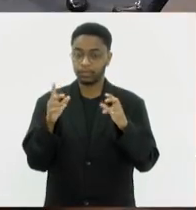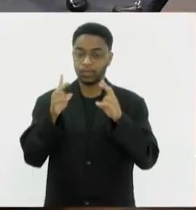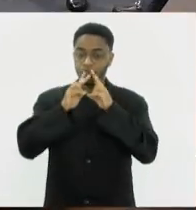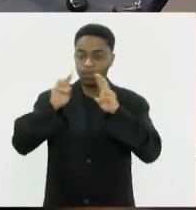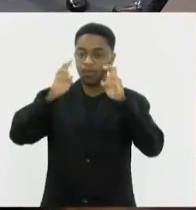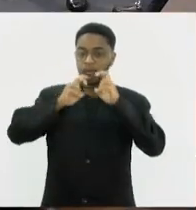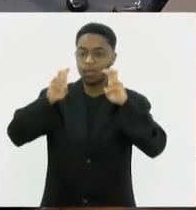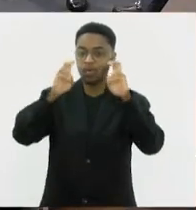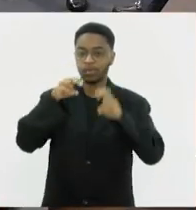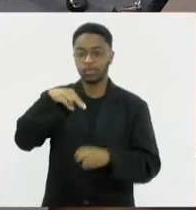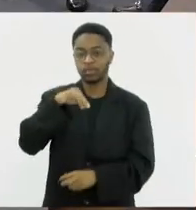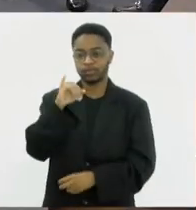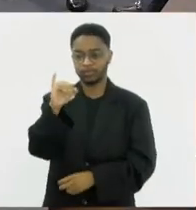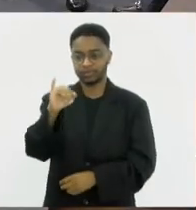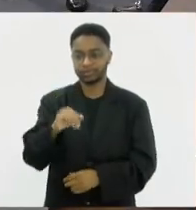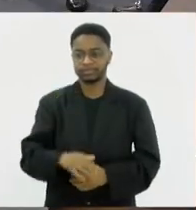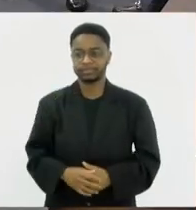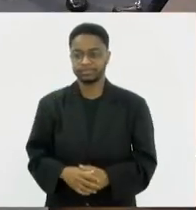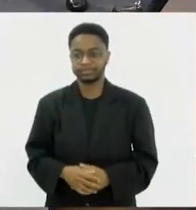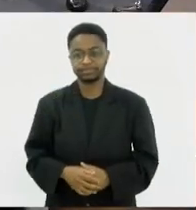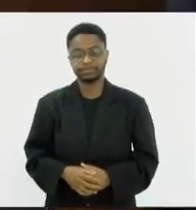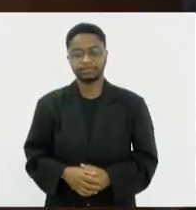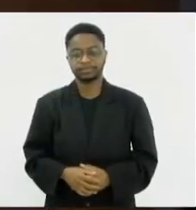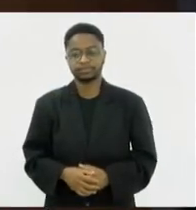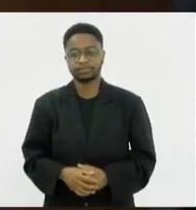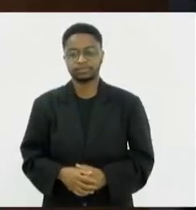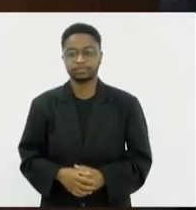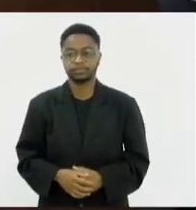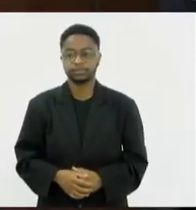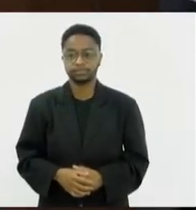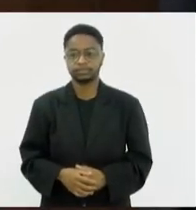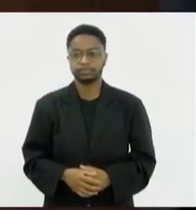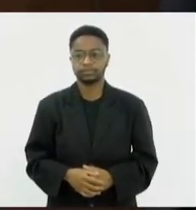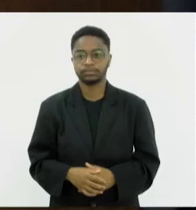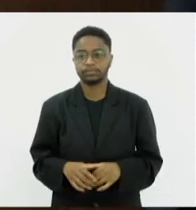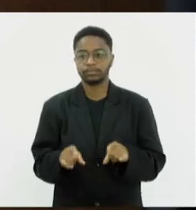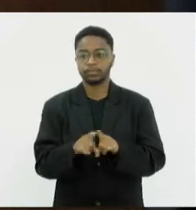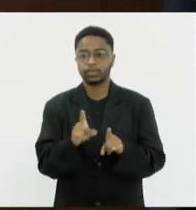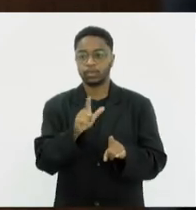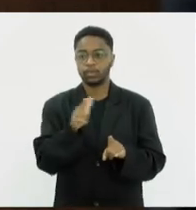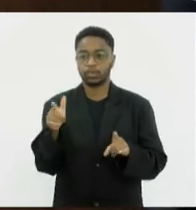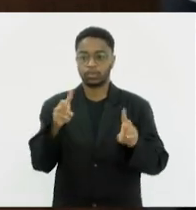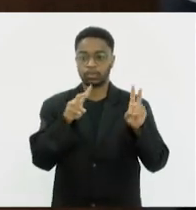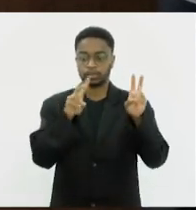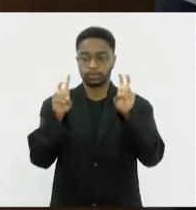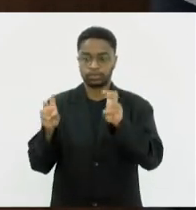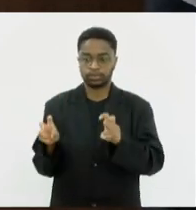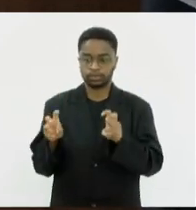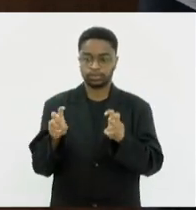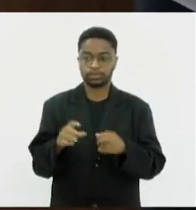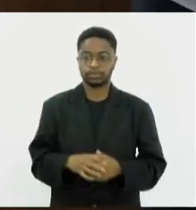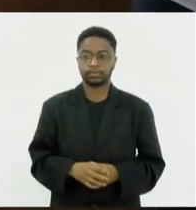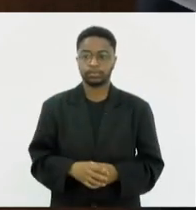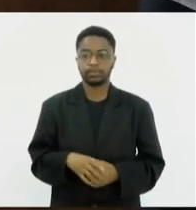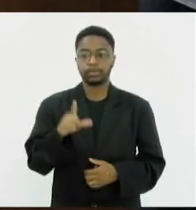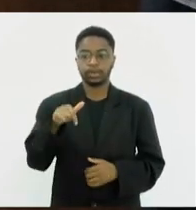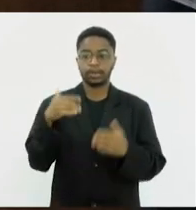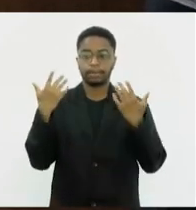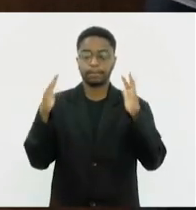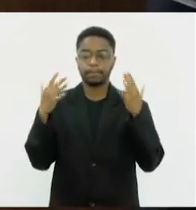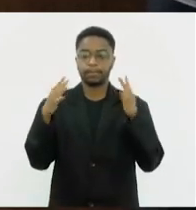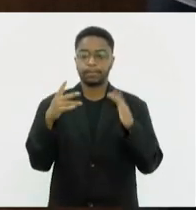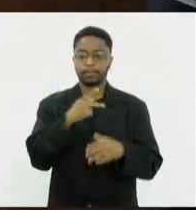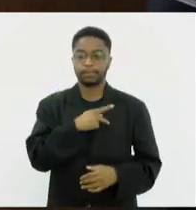Iguaçu, não é? E outro assunto, presidente, é parabenizar o nosso